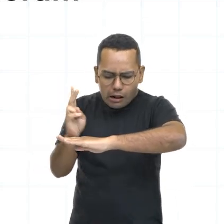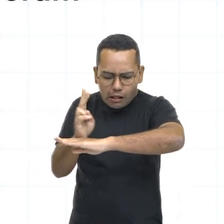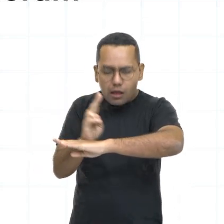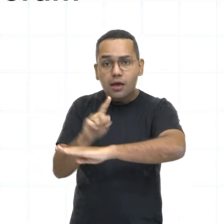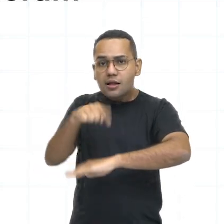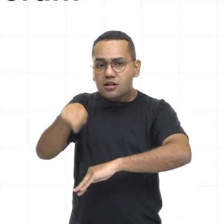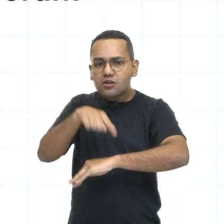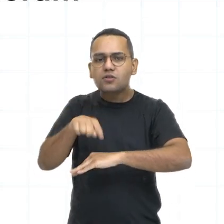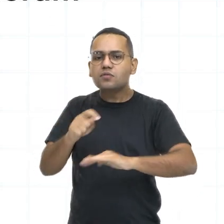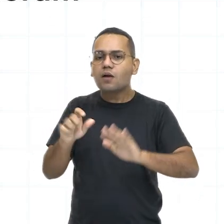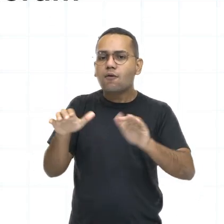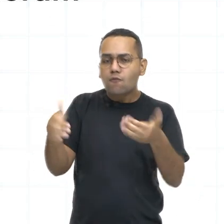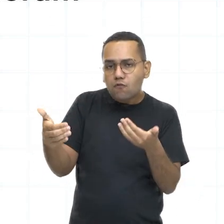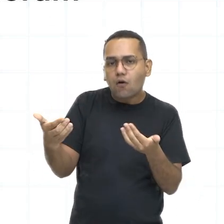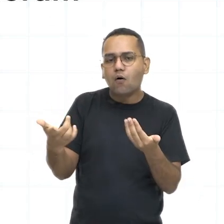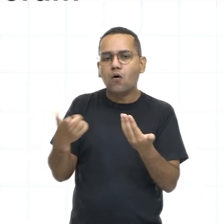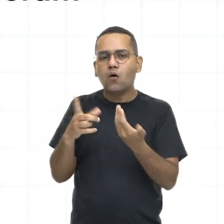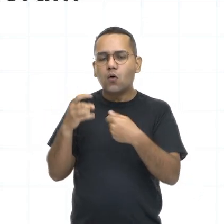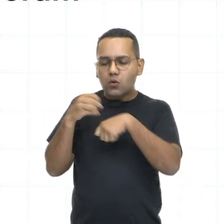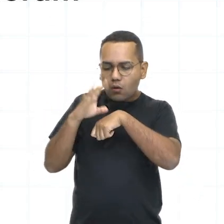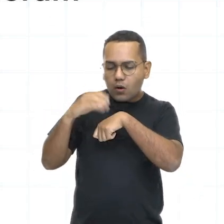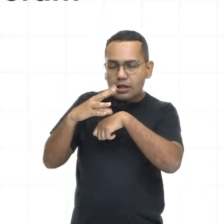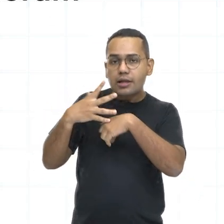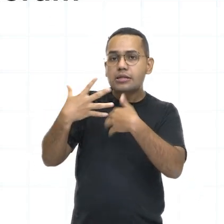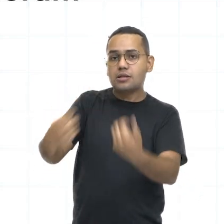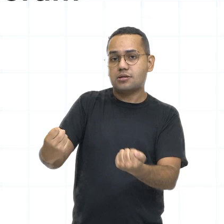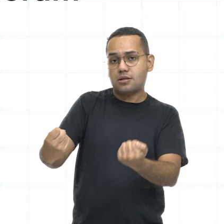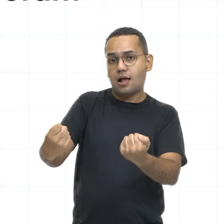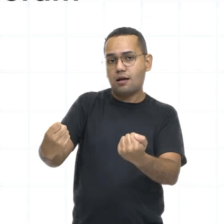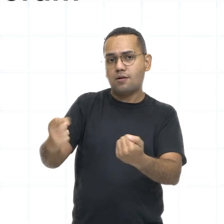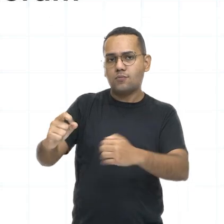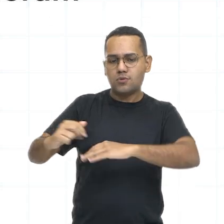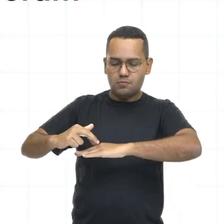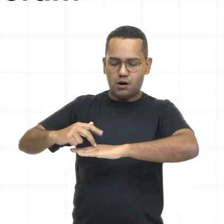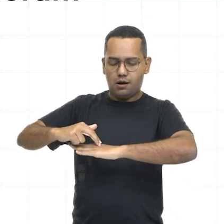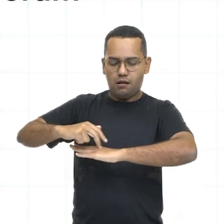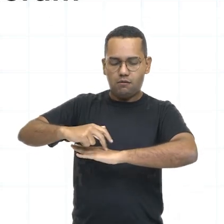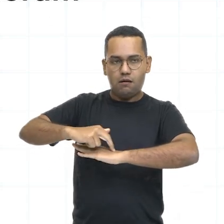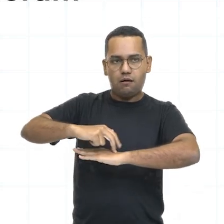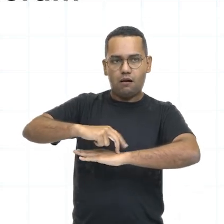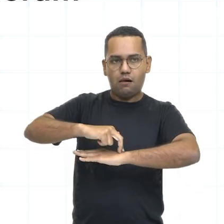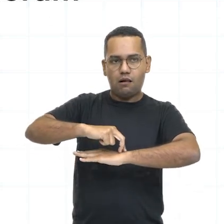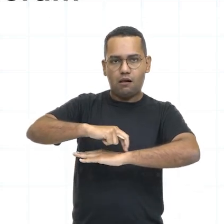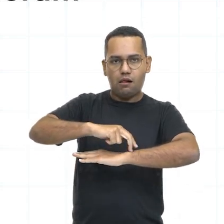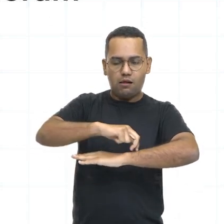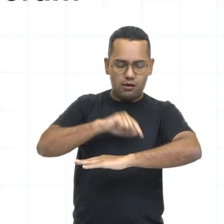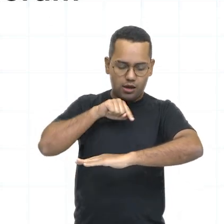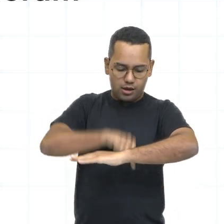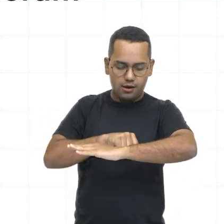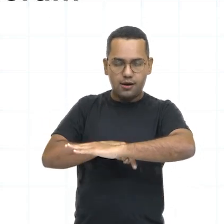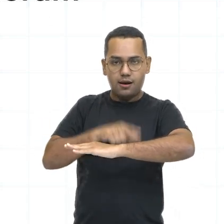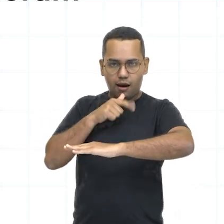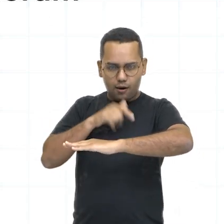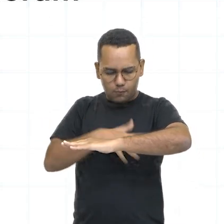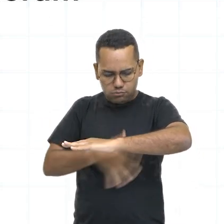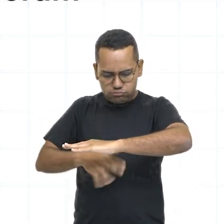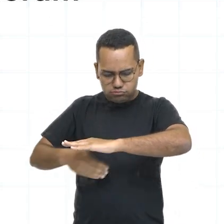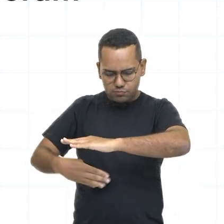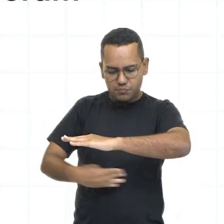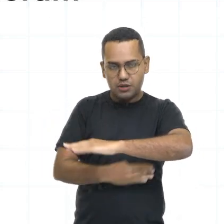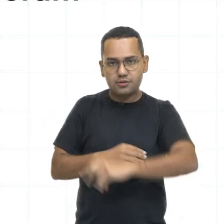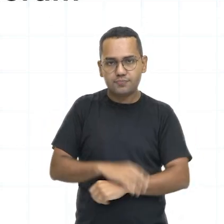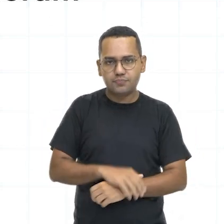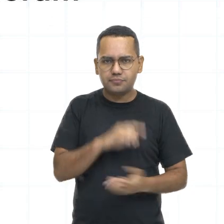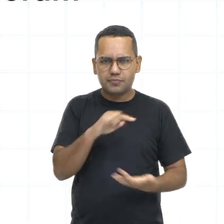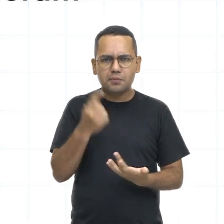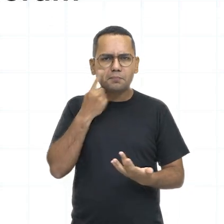foco, se atenderam aos comandos, ou seja, atravessar uma ponte cheia de piranha. Vamos ver se eles